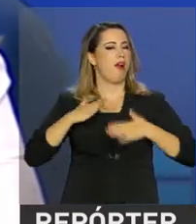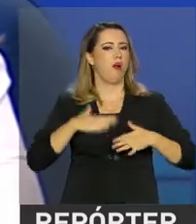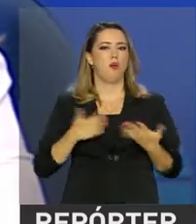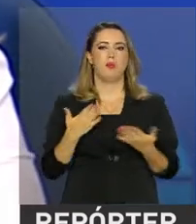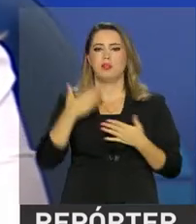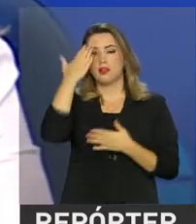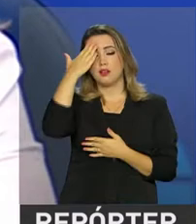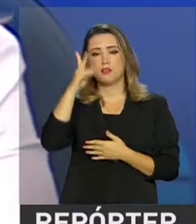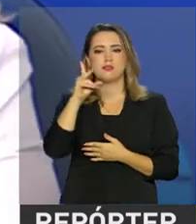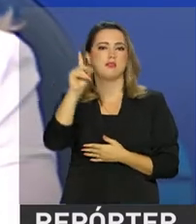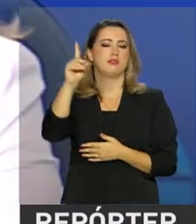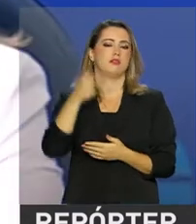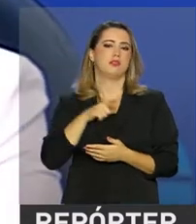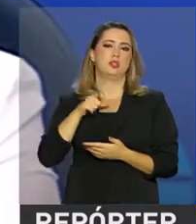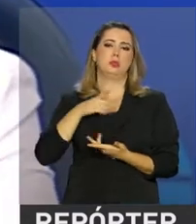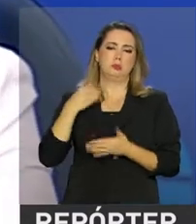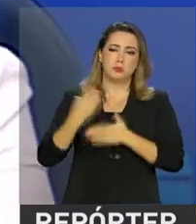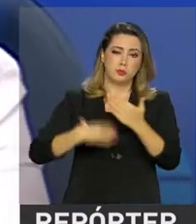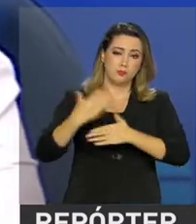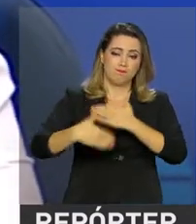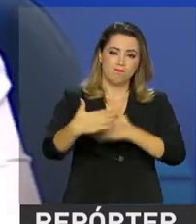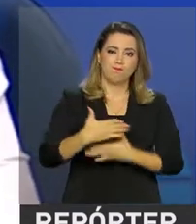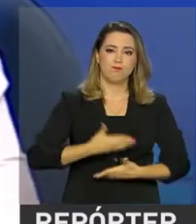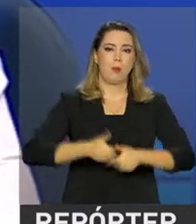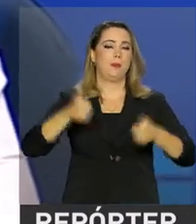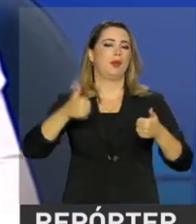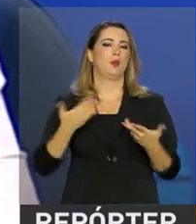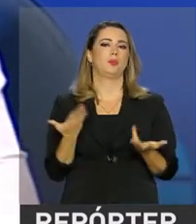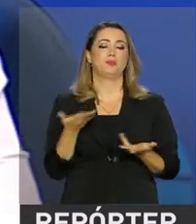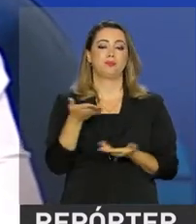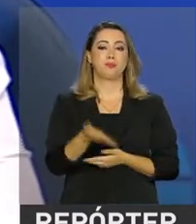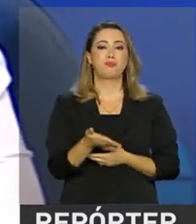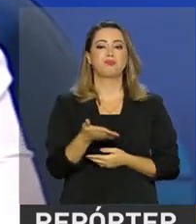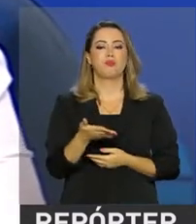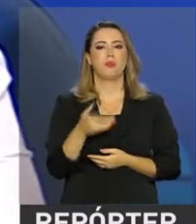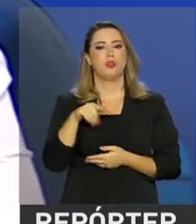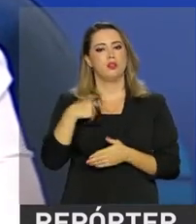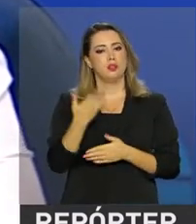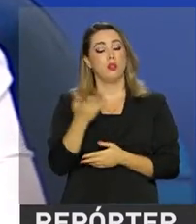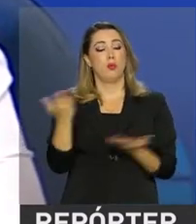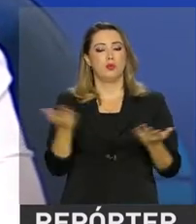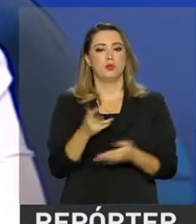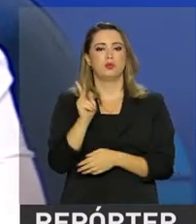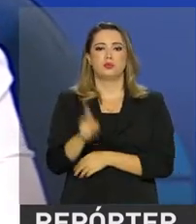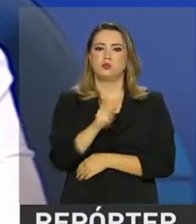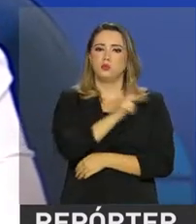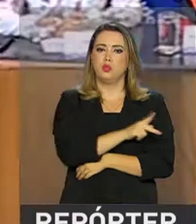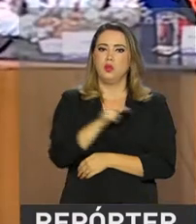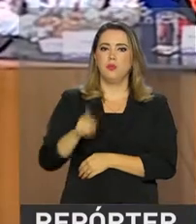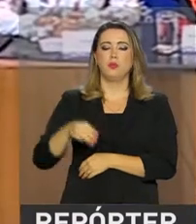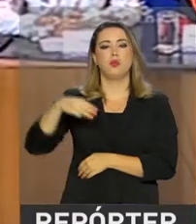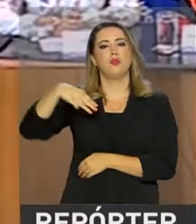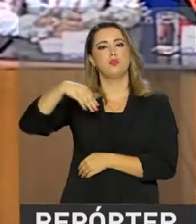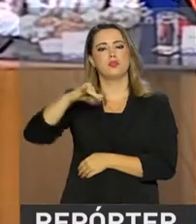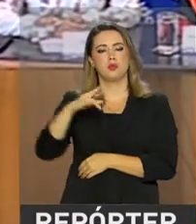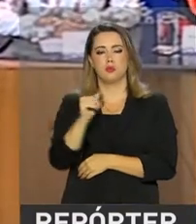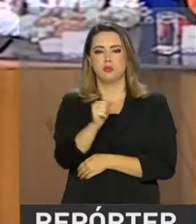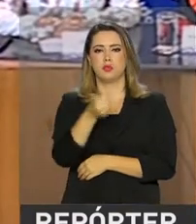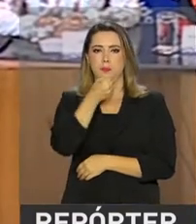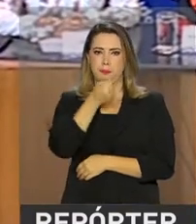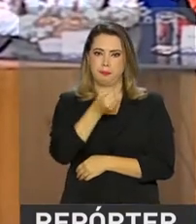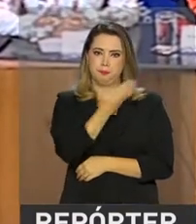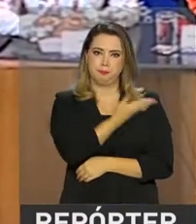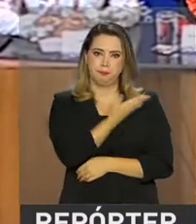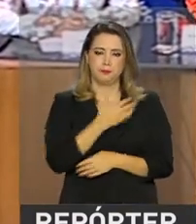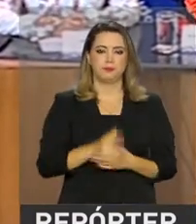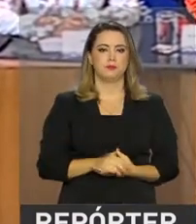a gente teve ainda um desempenho ainda maior e melhor. Então, professora Maria Inês tem a palavra nesse instante.